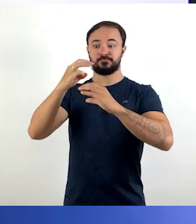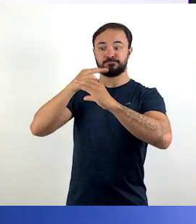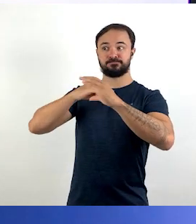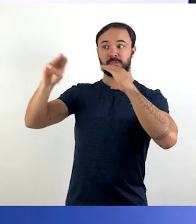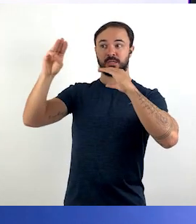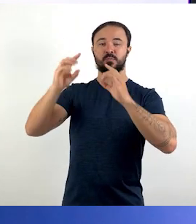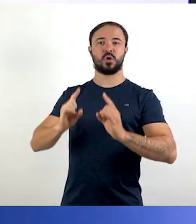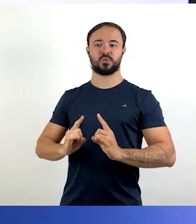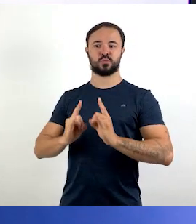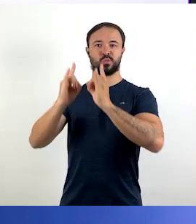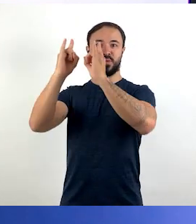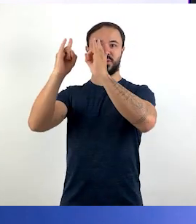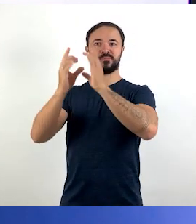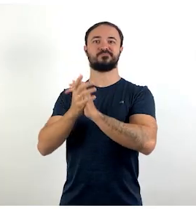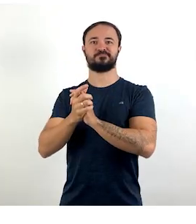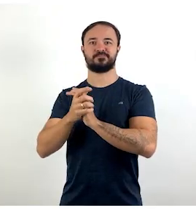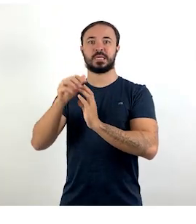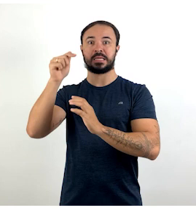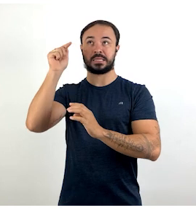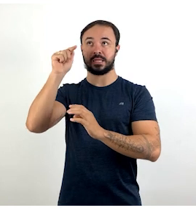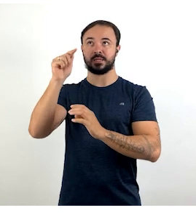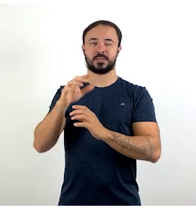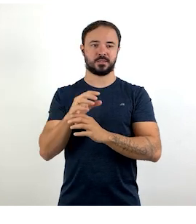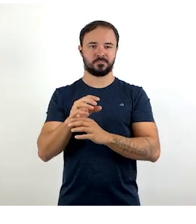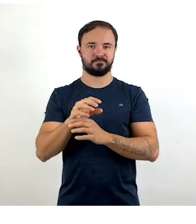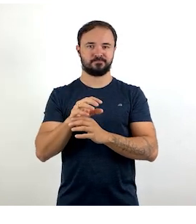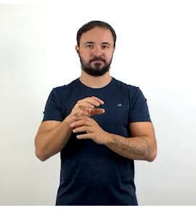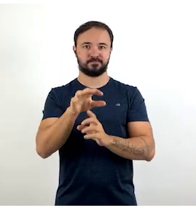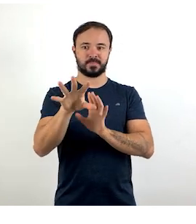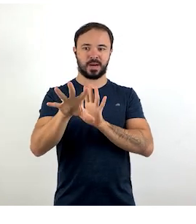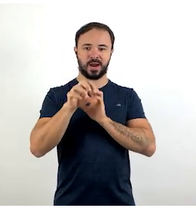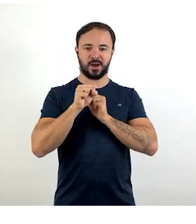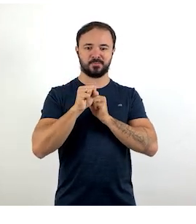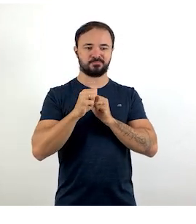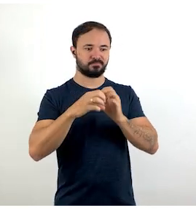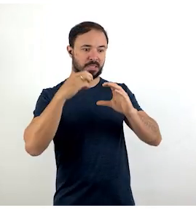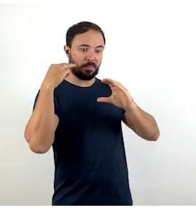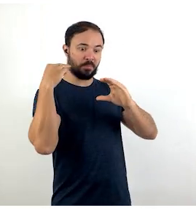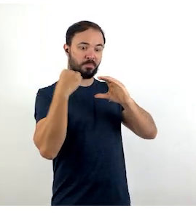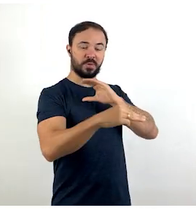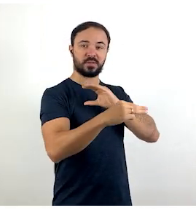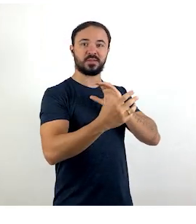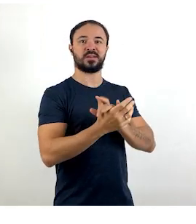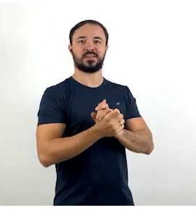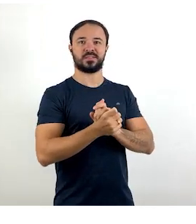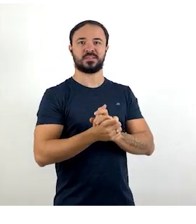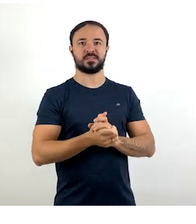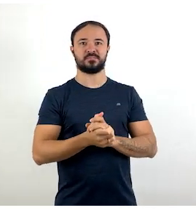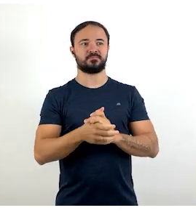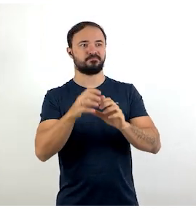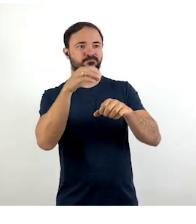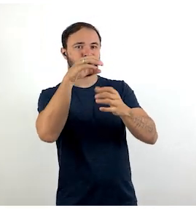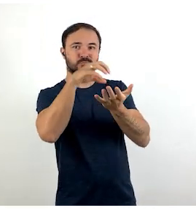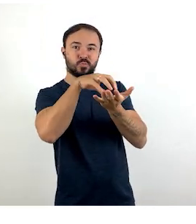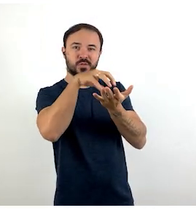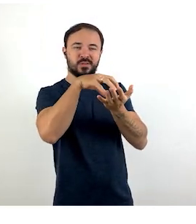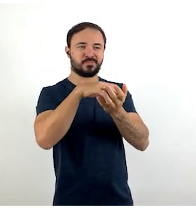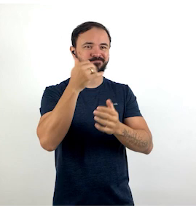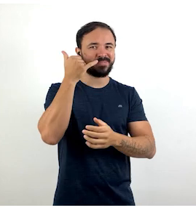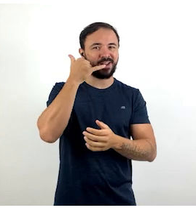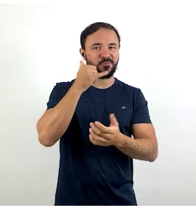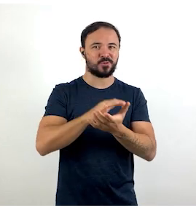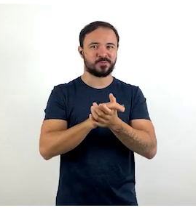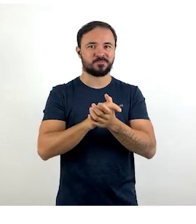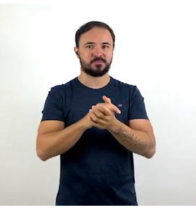de transmissão. Essa torre de transmissão envia esse sinal para uma central telefônica. Essa central telefônica envia